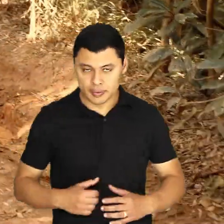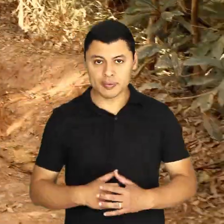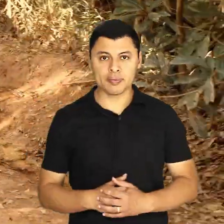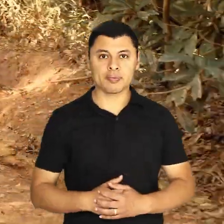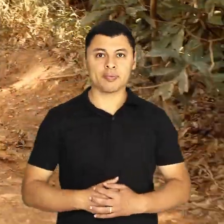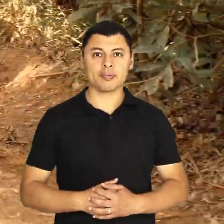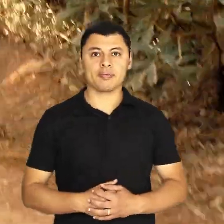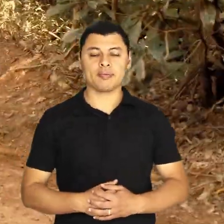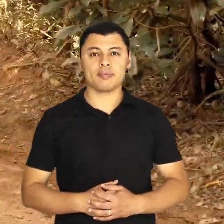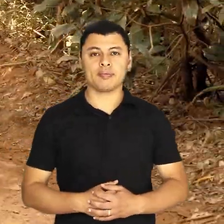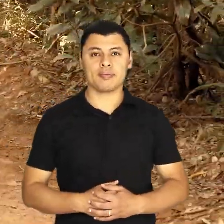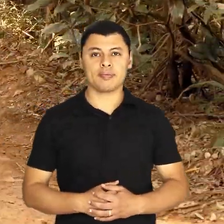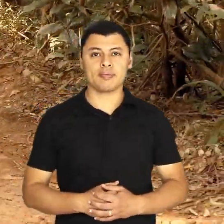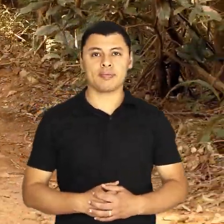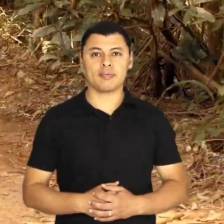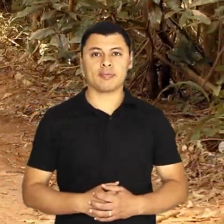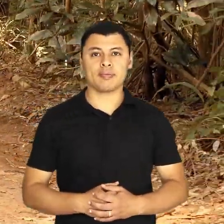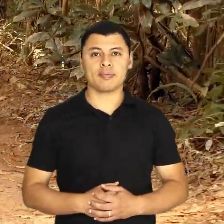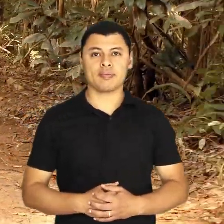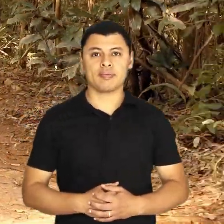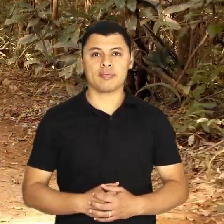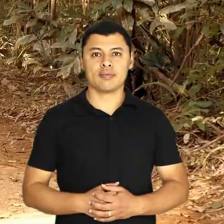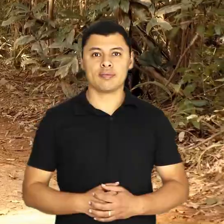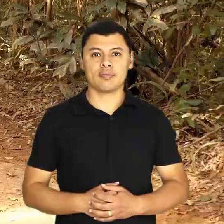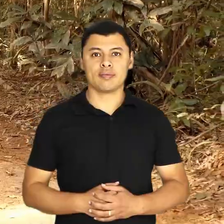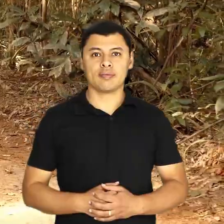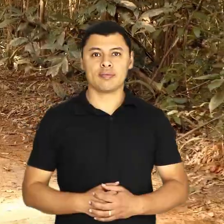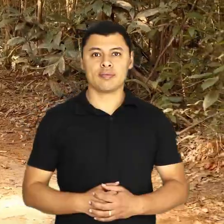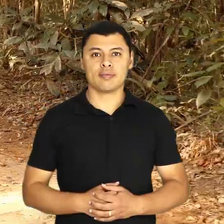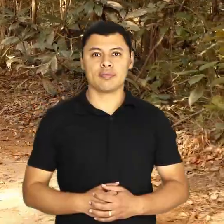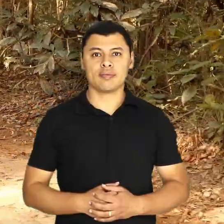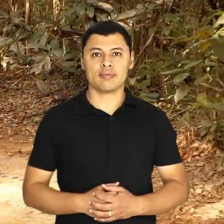Na estradinha, Bronco segue o Jeep Bandeirante.